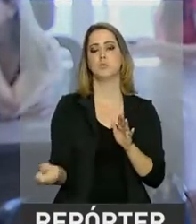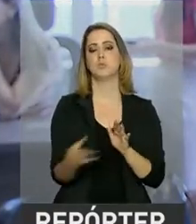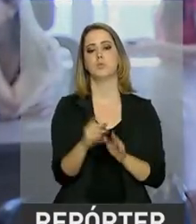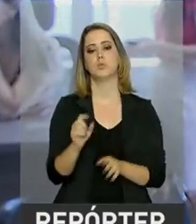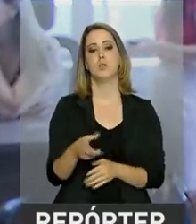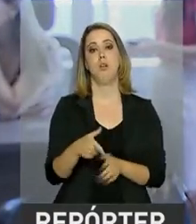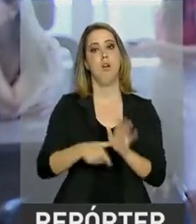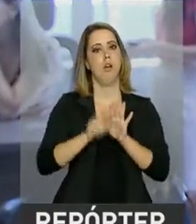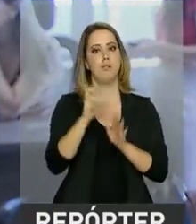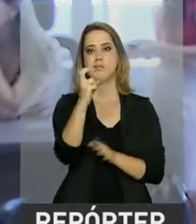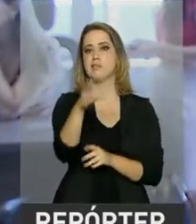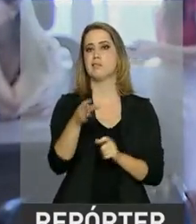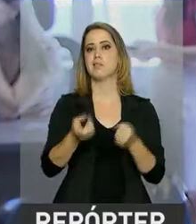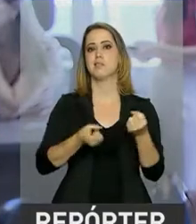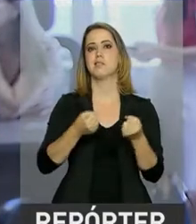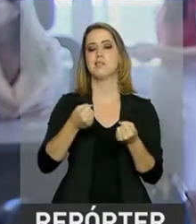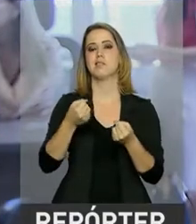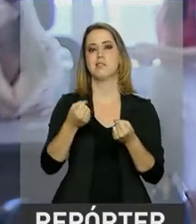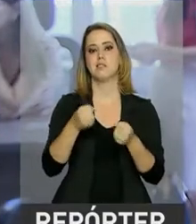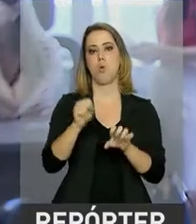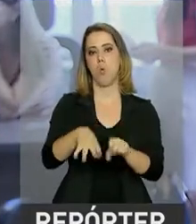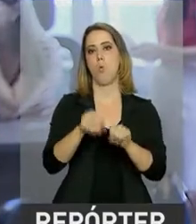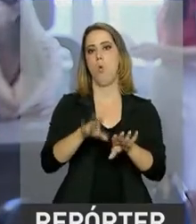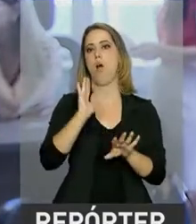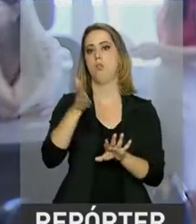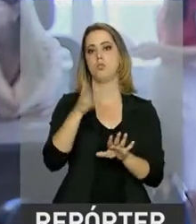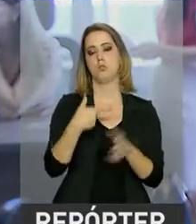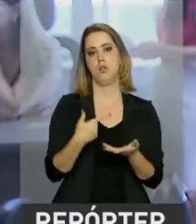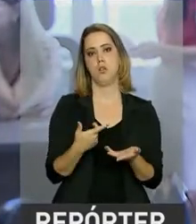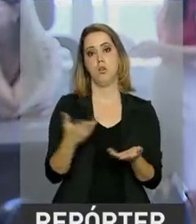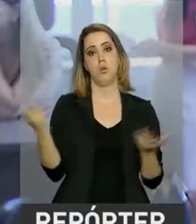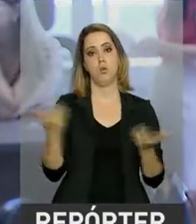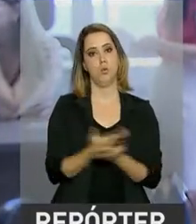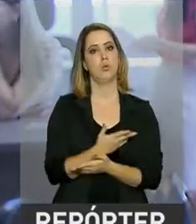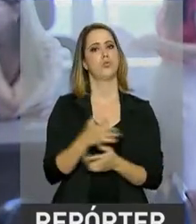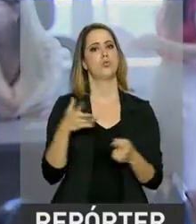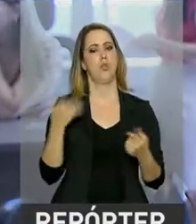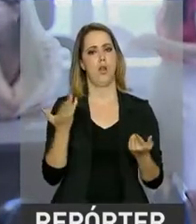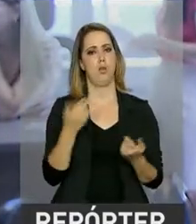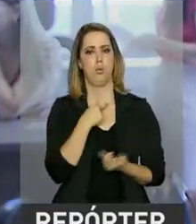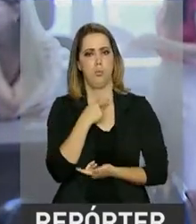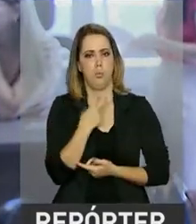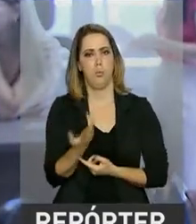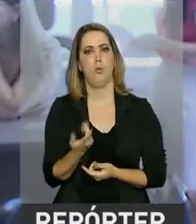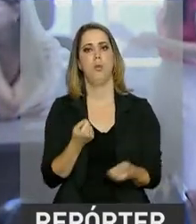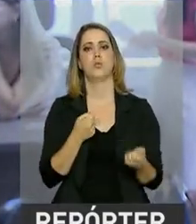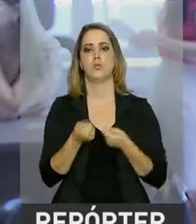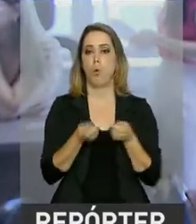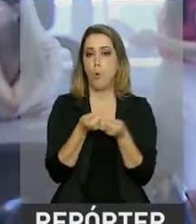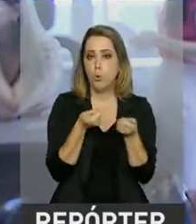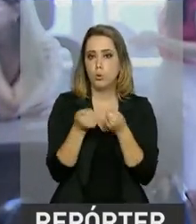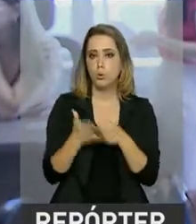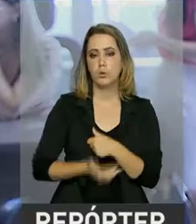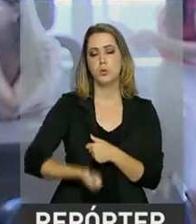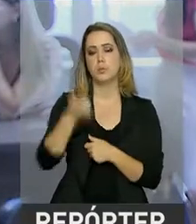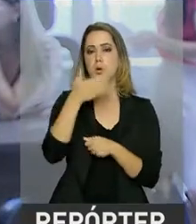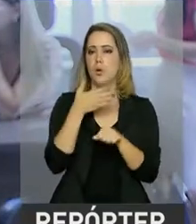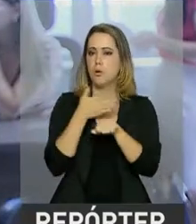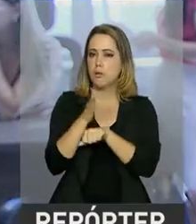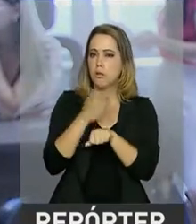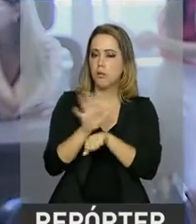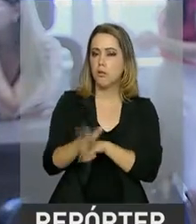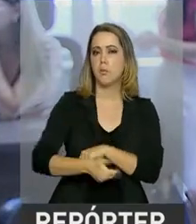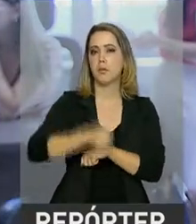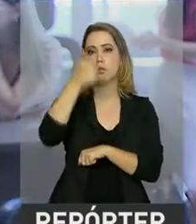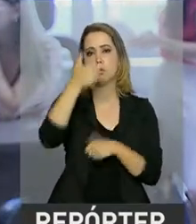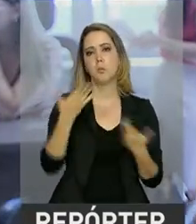com 5 aulas, a gente poderia escolher a categoria. Hoje não mais. Hoje há uma série de restrições que elas fazem com que o aluno saia mais bem preparado, que ele tenha